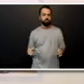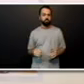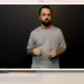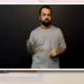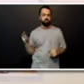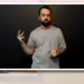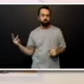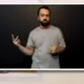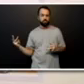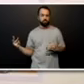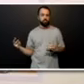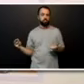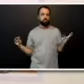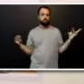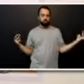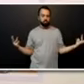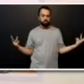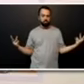Três para cá,